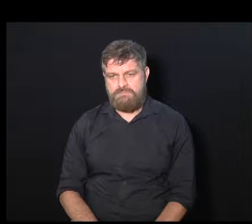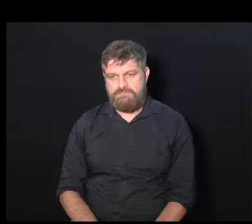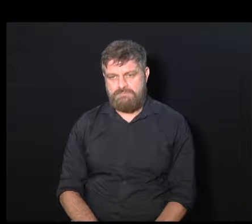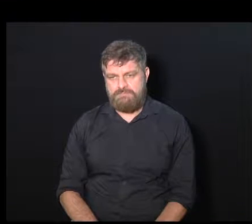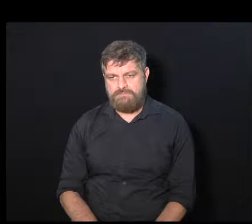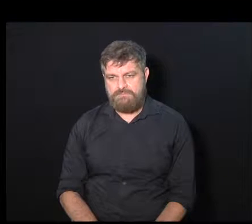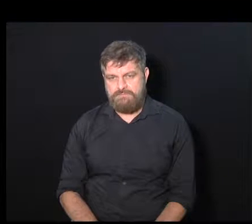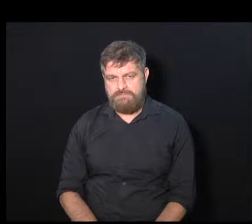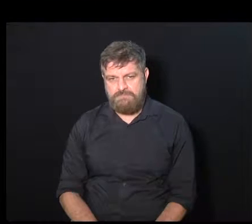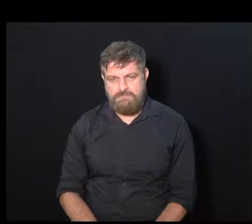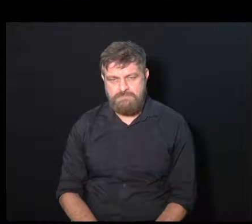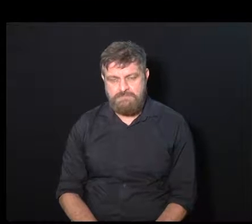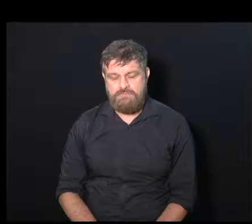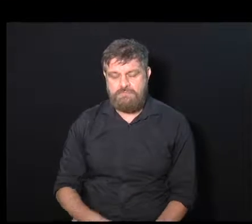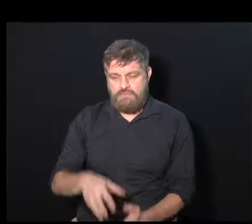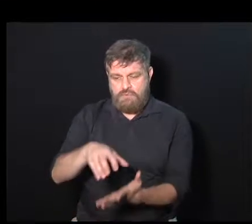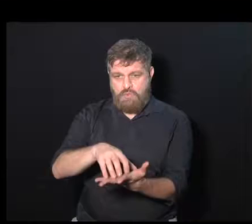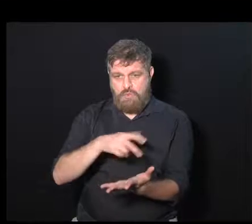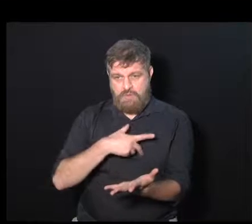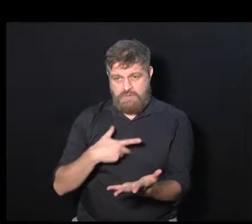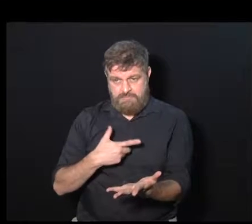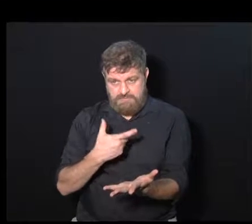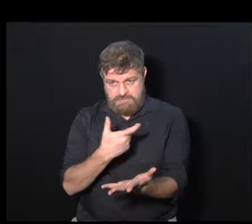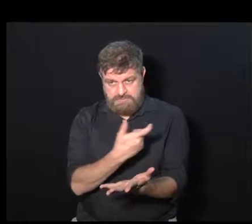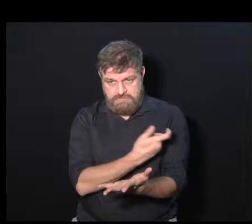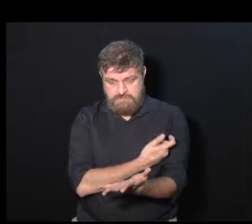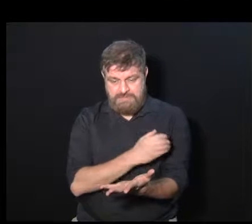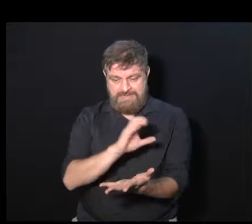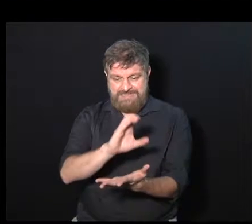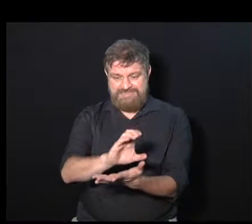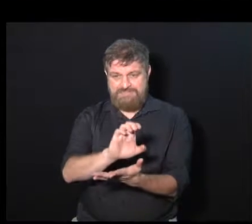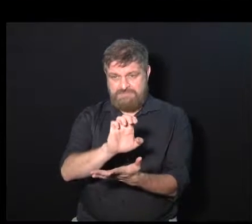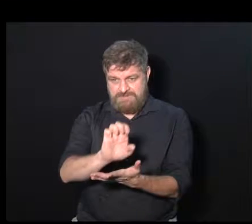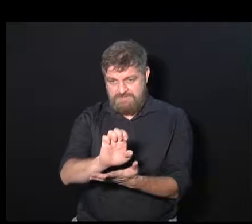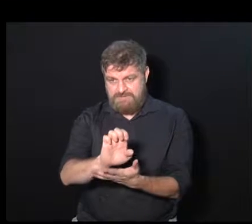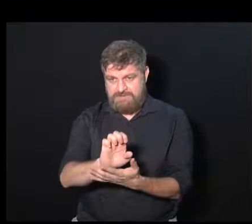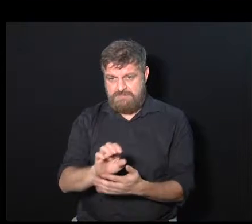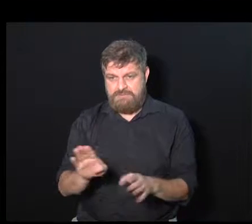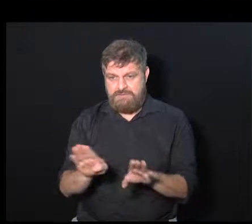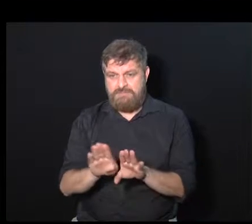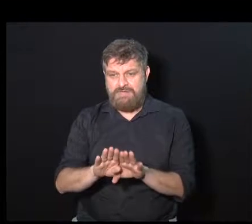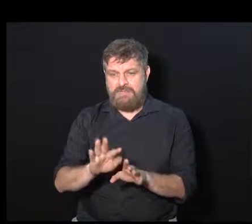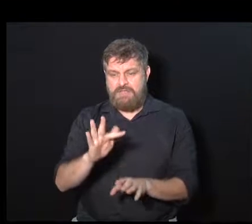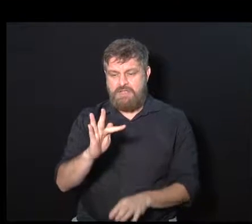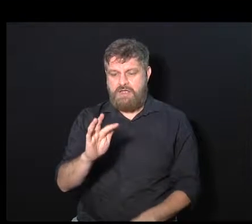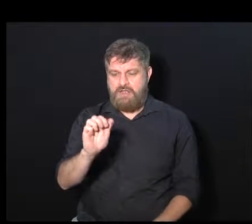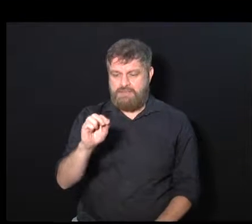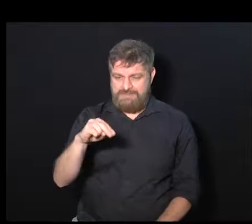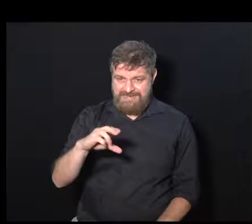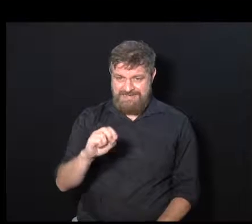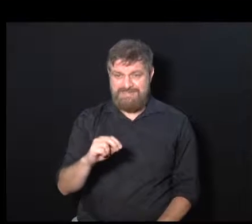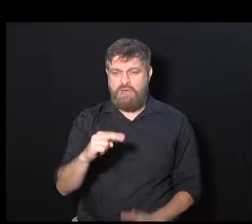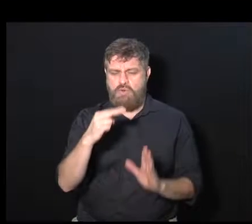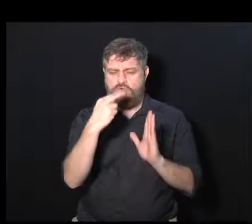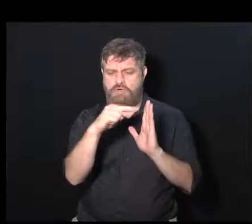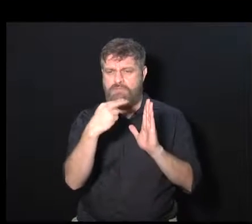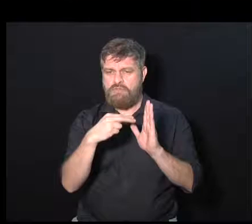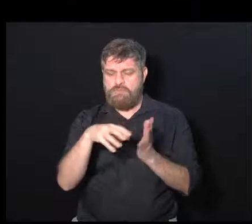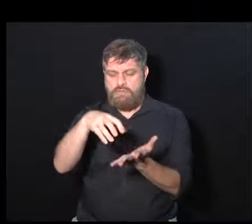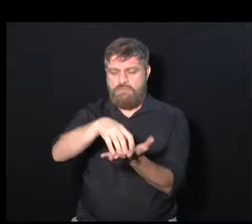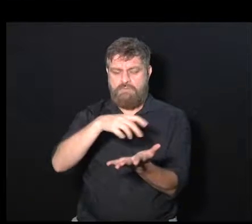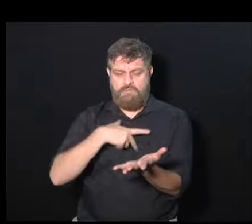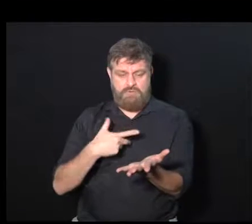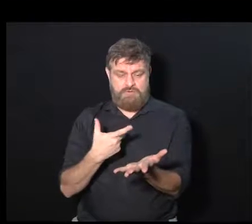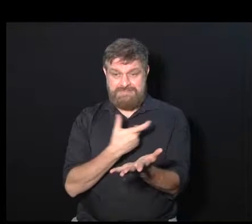Então, o CS Campos Elíseos, mais conhecido como Tancredão, CS DIC 1, CS DIC 3,